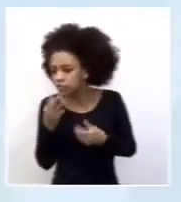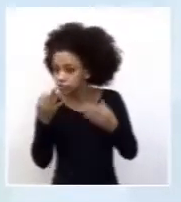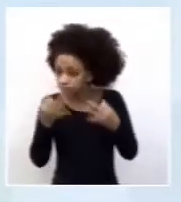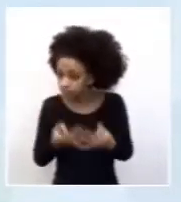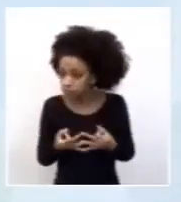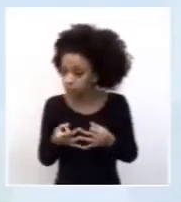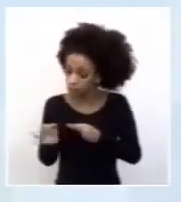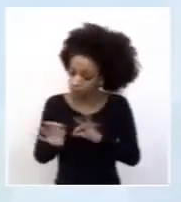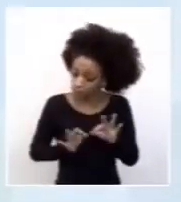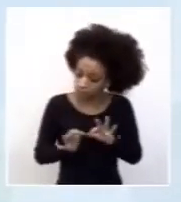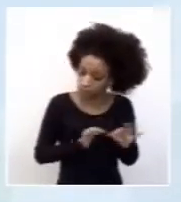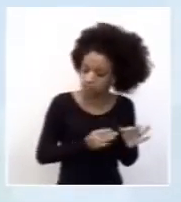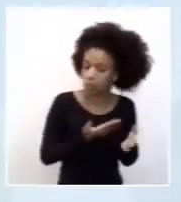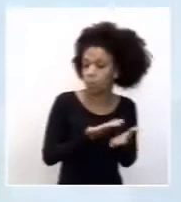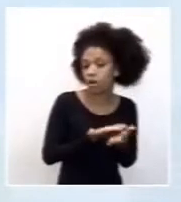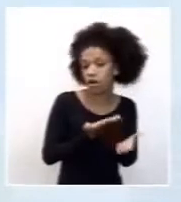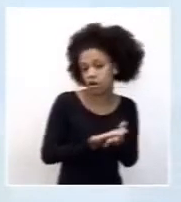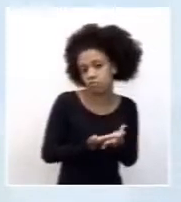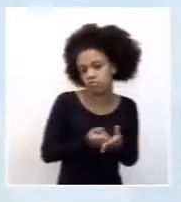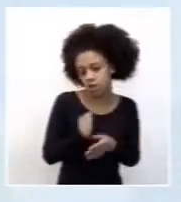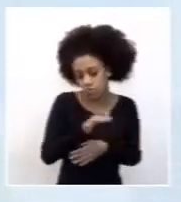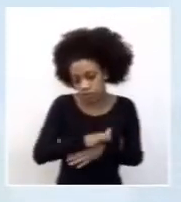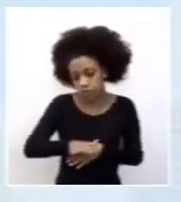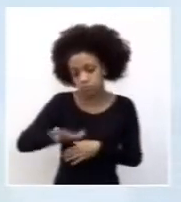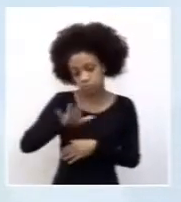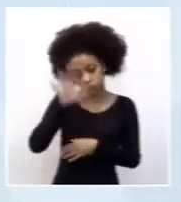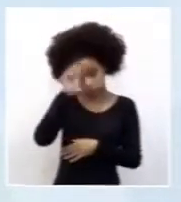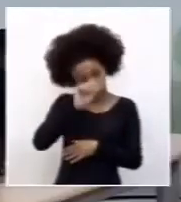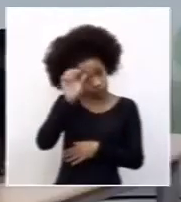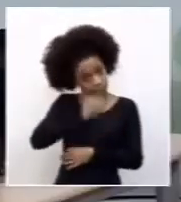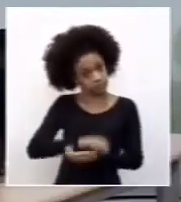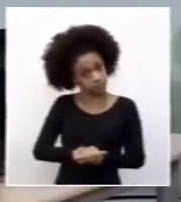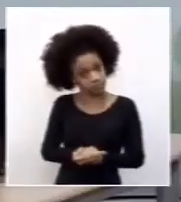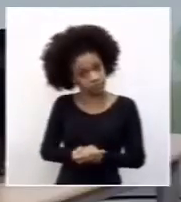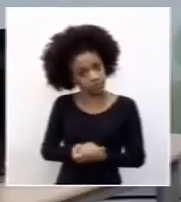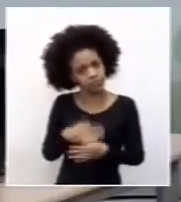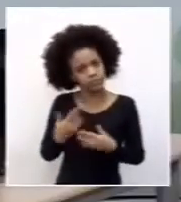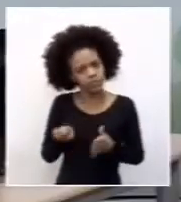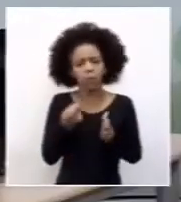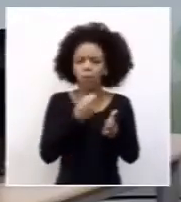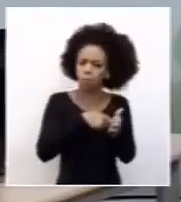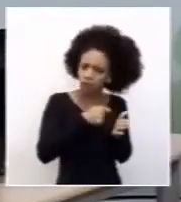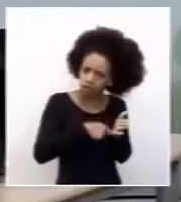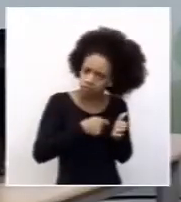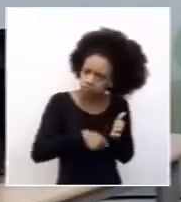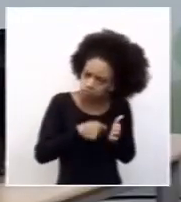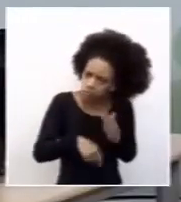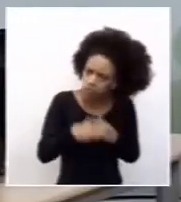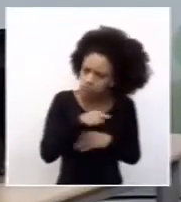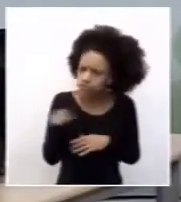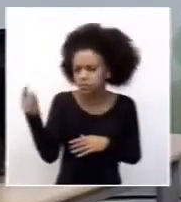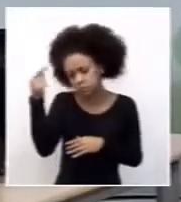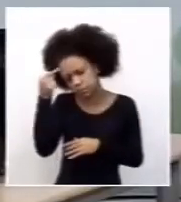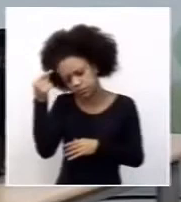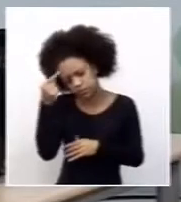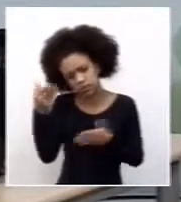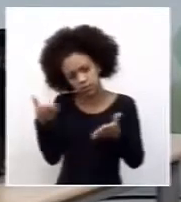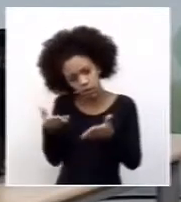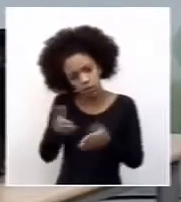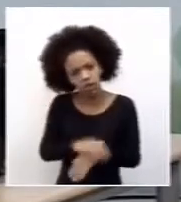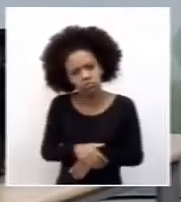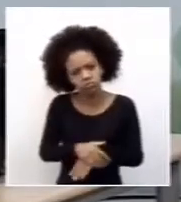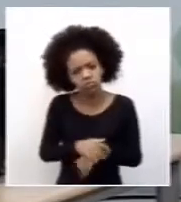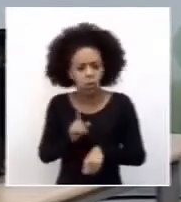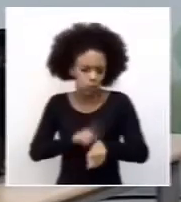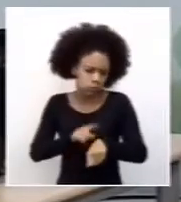aula ressignificando os espaços de aprendizagem? Então, professores, tomem as suas anotações, as suas reflexões nesse momento, e aí daremos